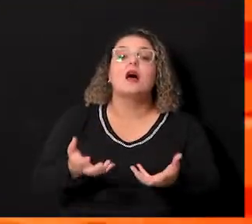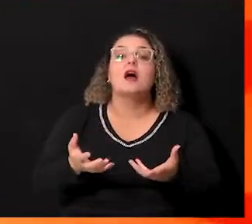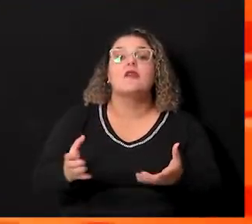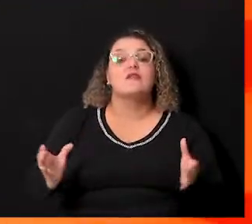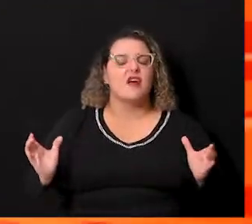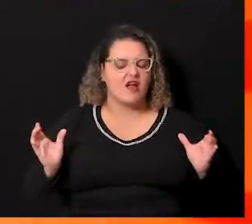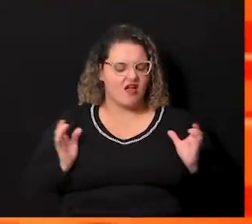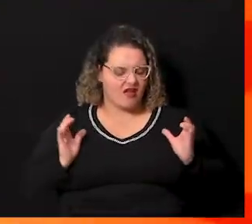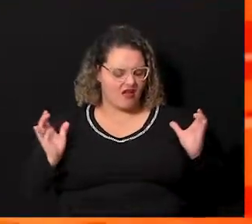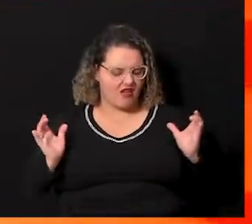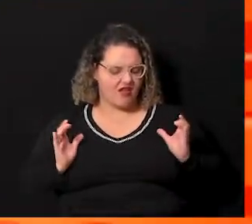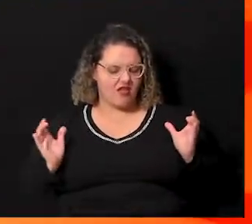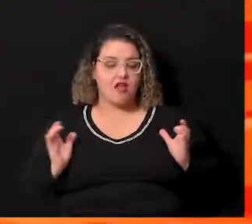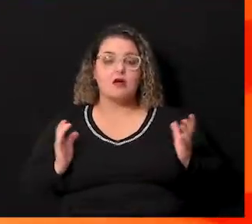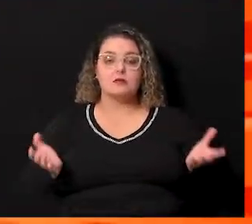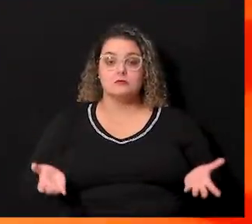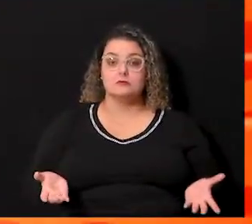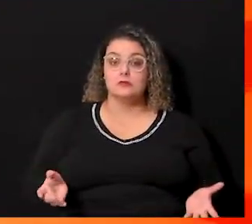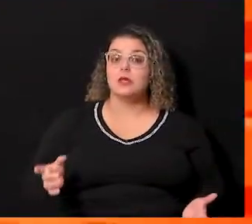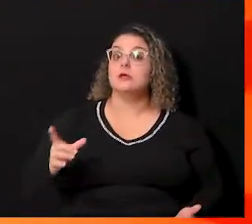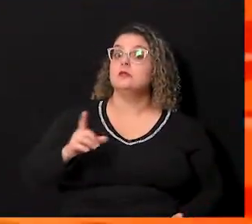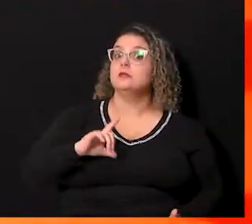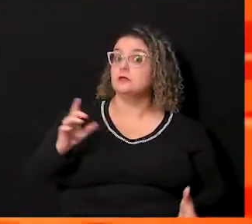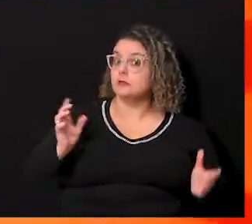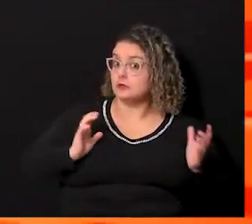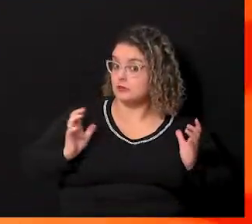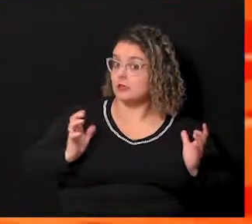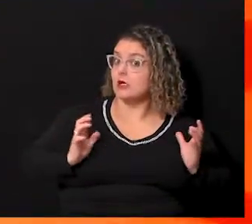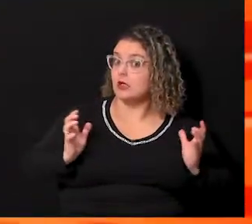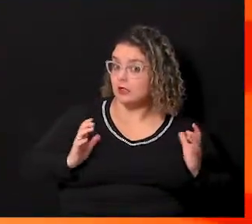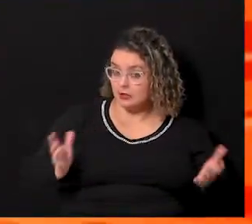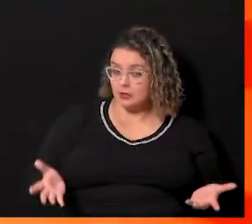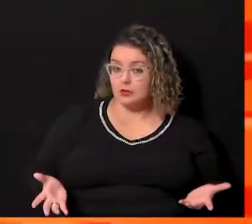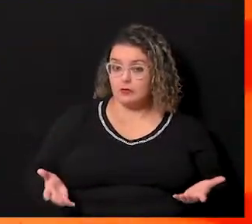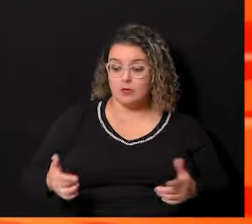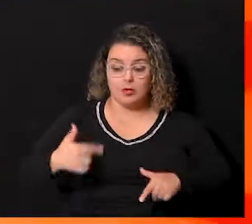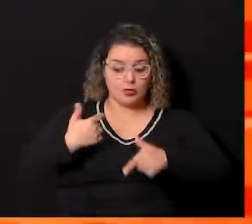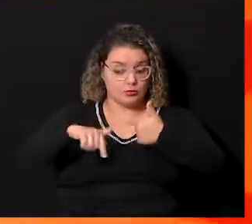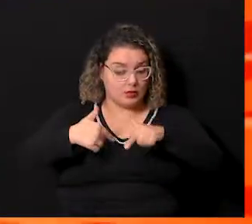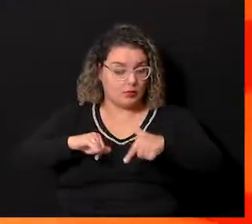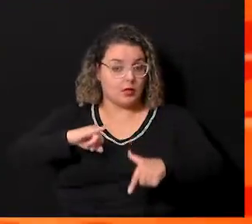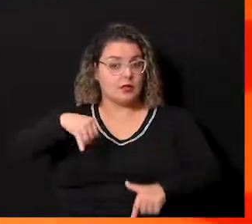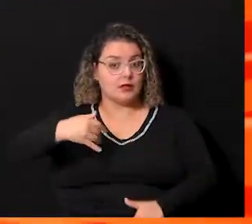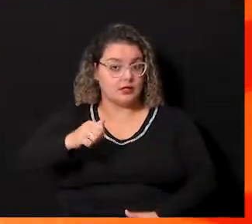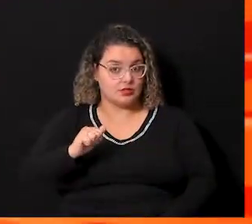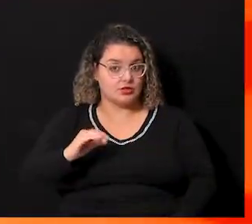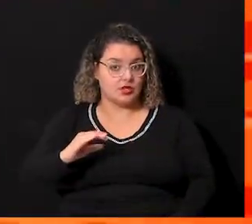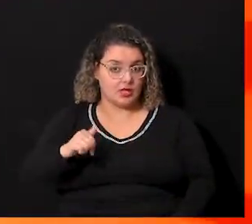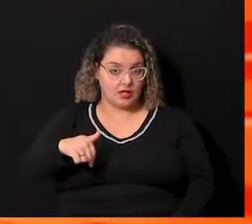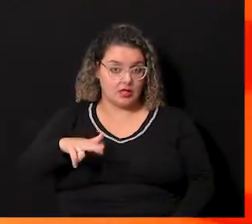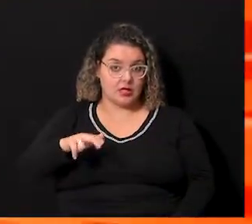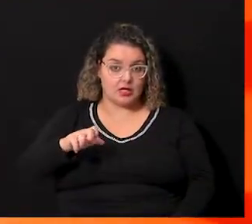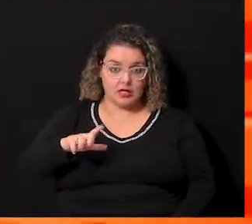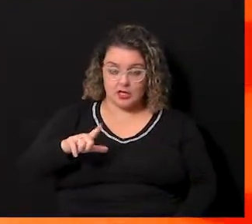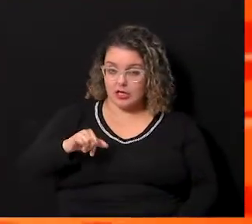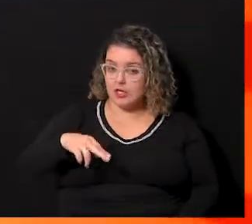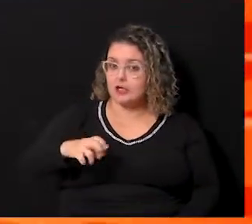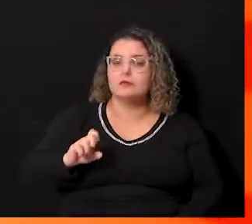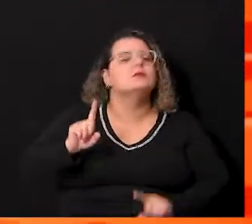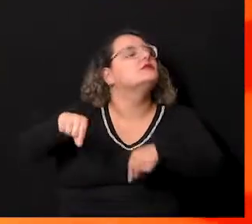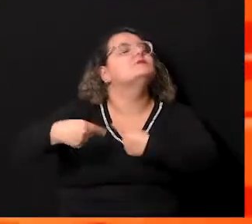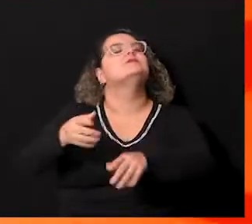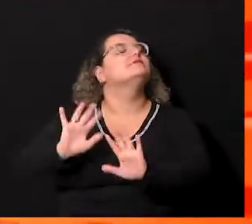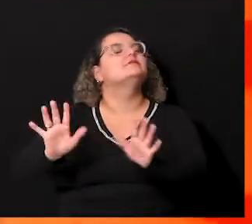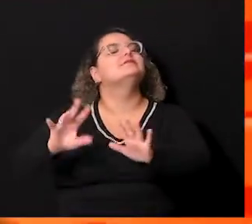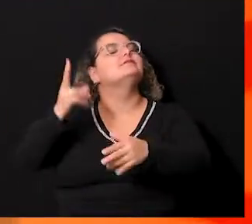for. Ela quer ficar rica, acaba ficando rica pela intuição e pelo trabalho da Jaqueline, mas